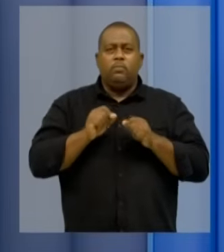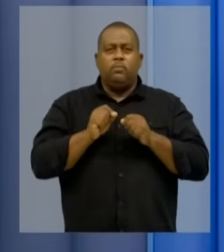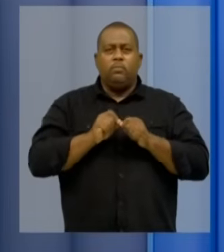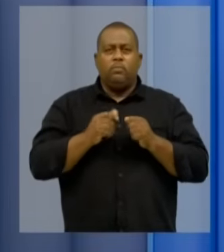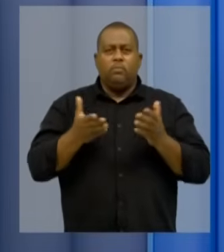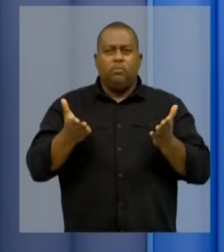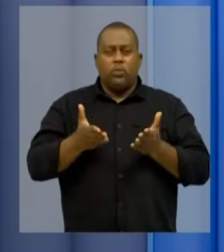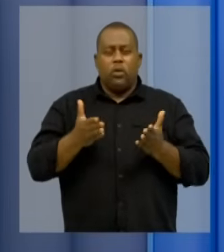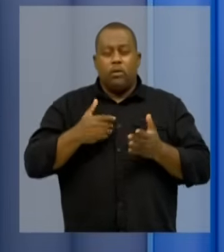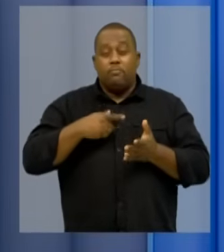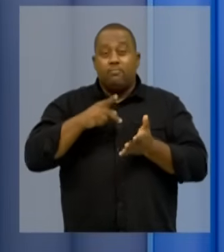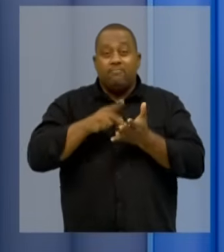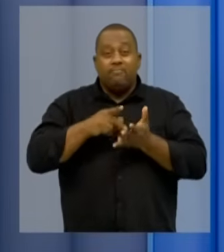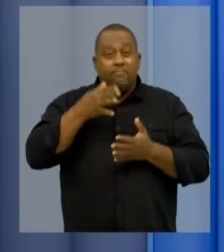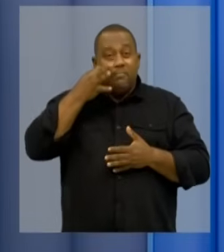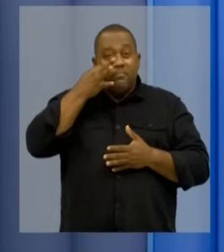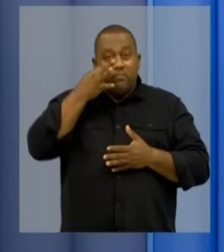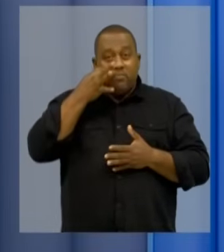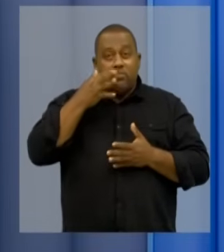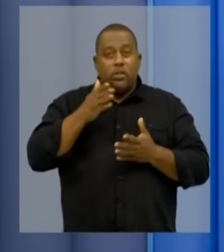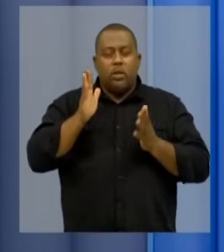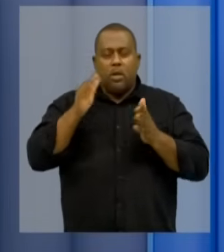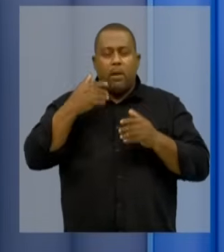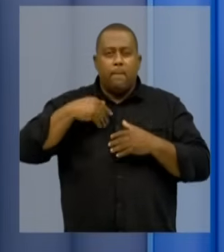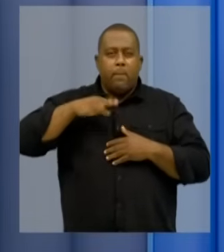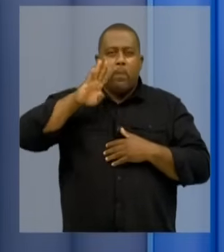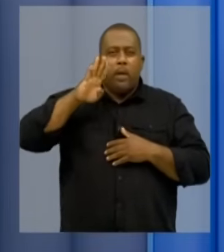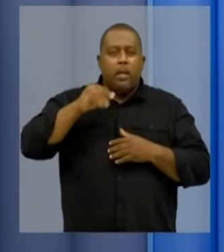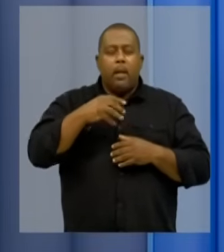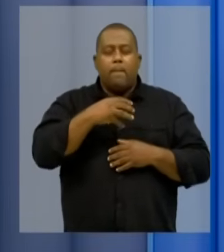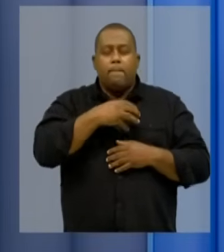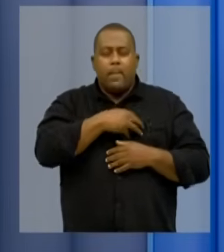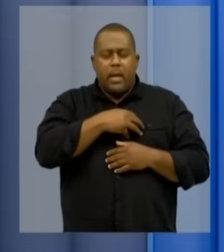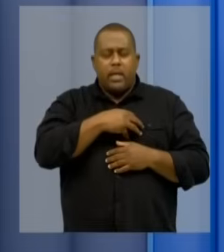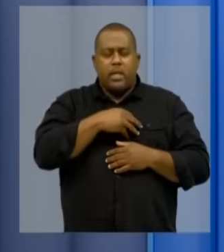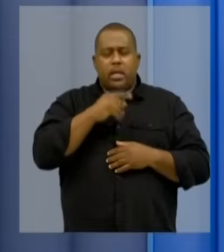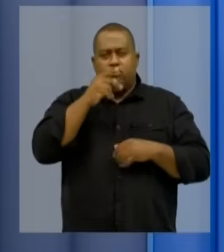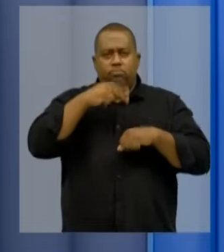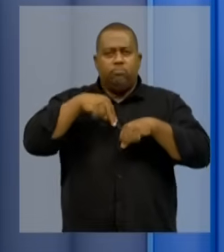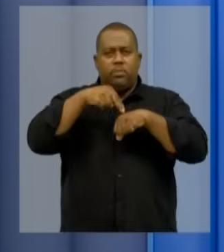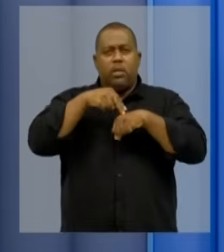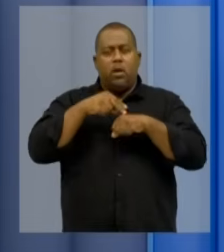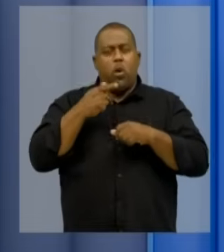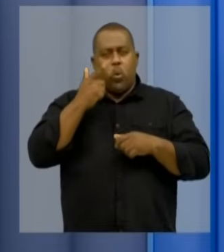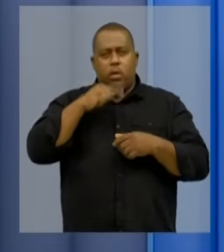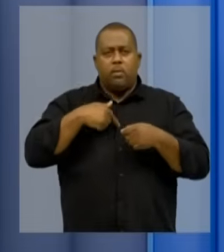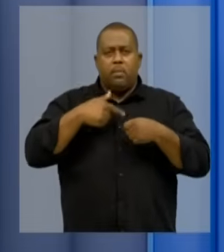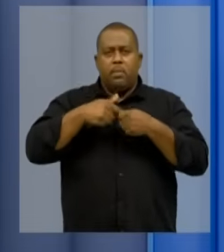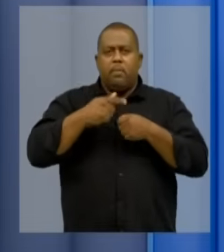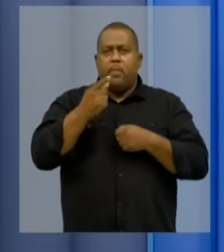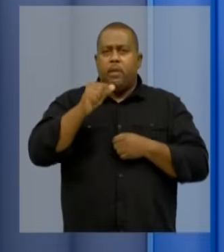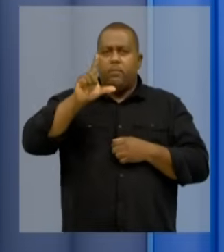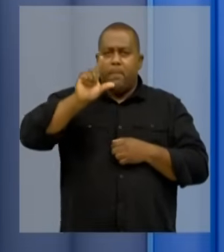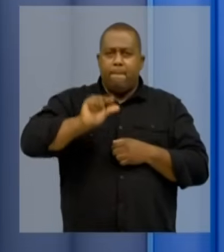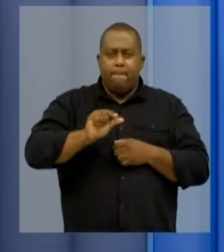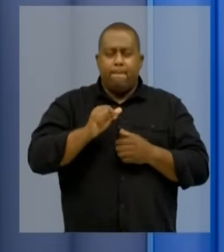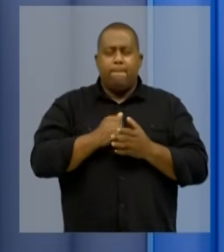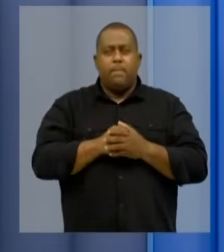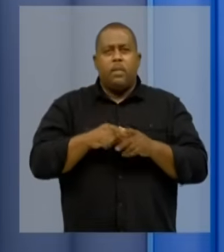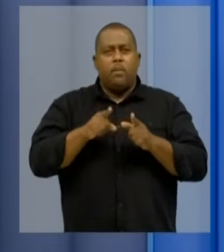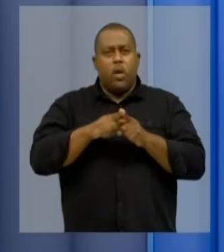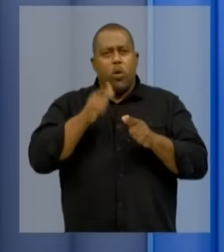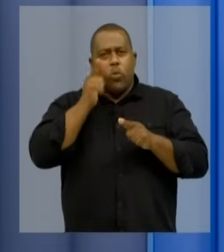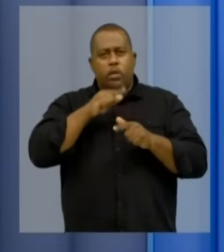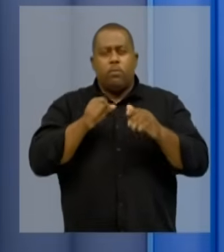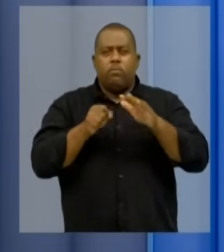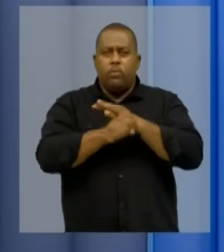é literalmente a realização de uma promessa do Brasil como uma grande nação, com o preço da gasolina baixando, com os empregos cada vez